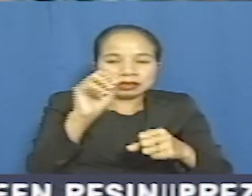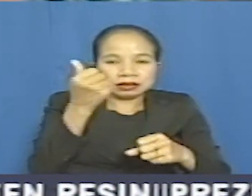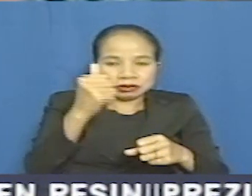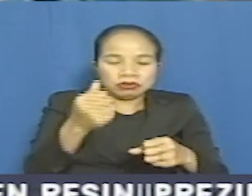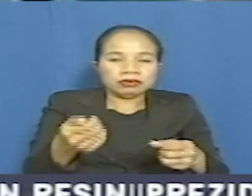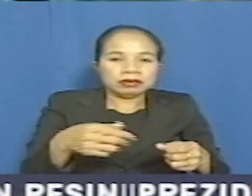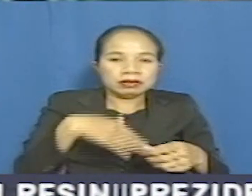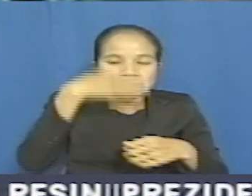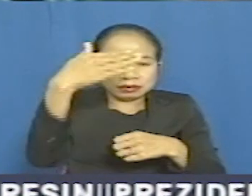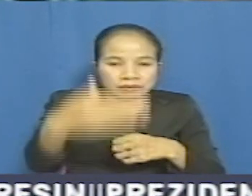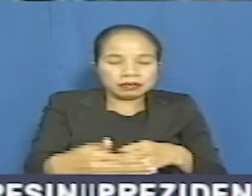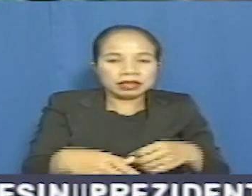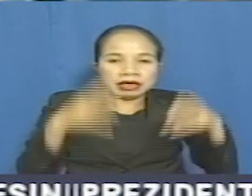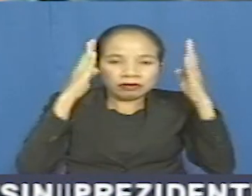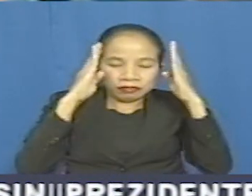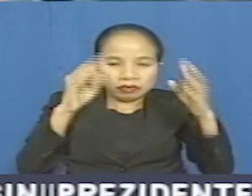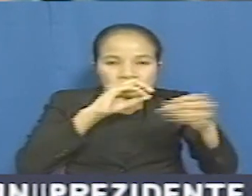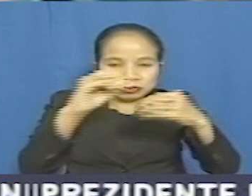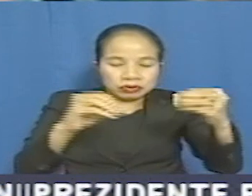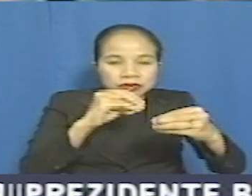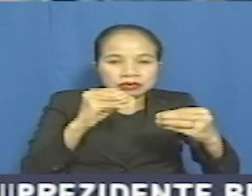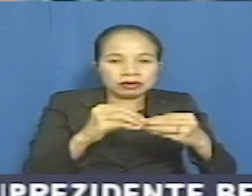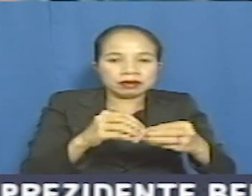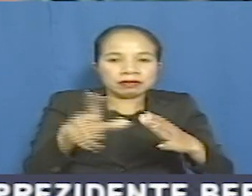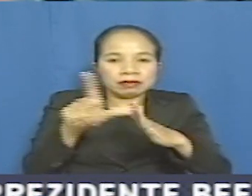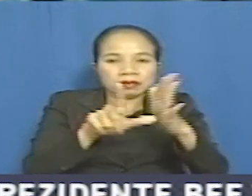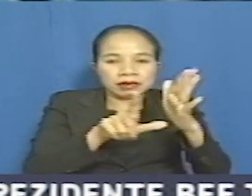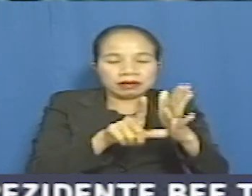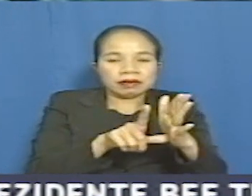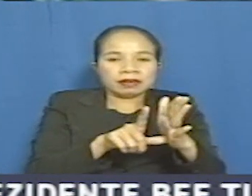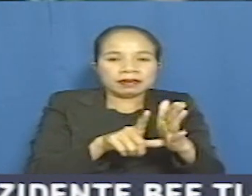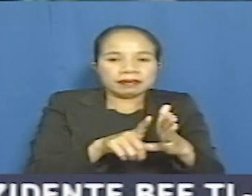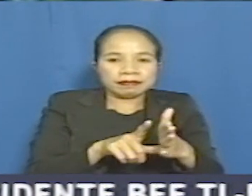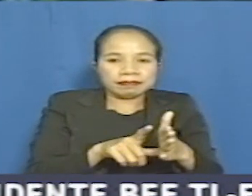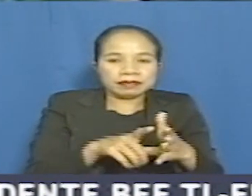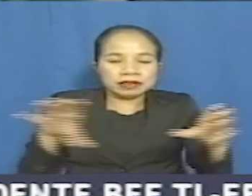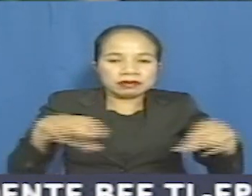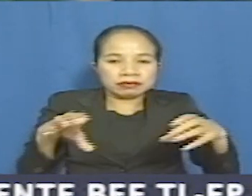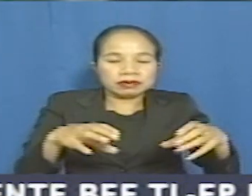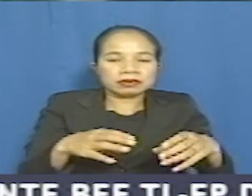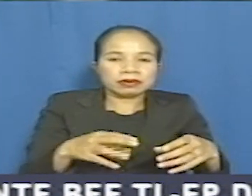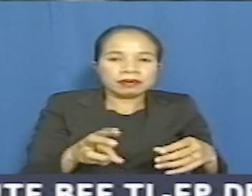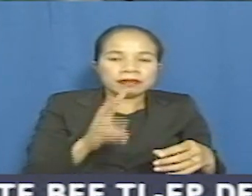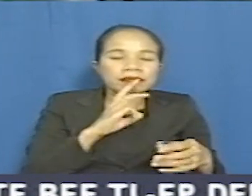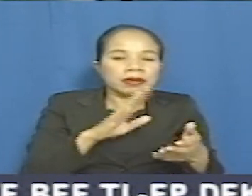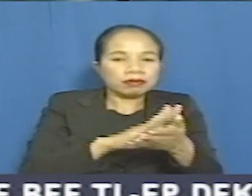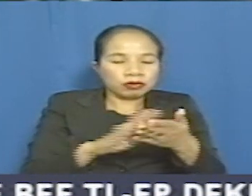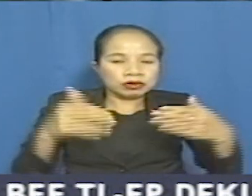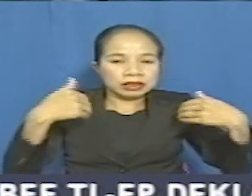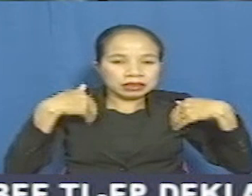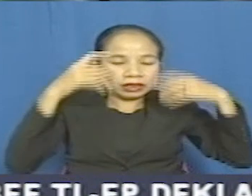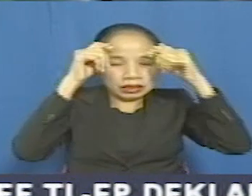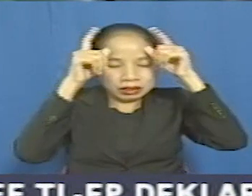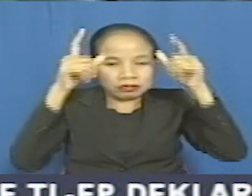Atumai. Ida ne focus kona ba operação na manutenção ba sistema bemosi ha Timolaran, numosi